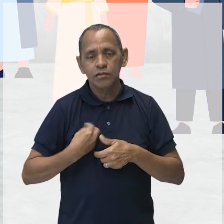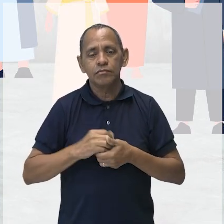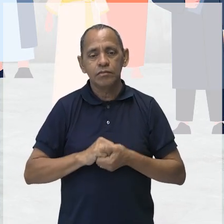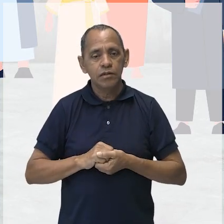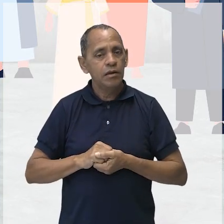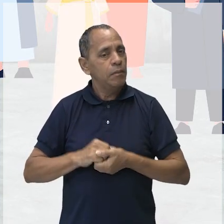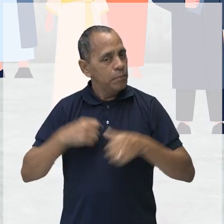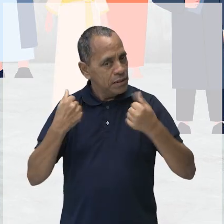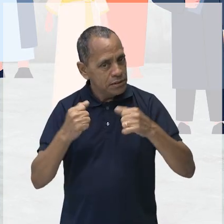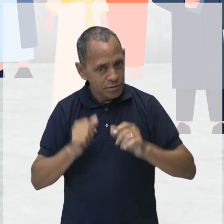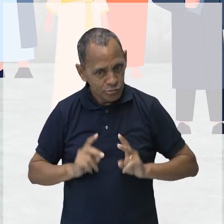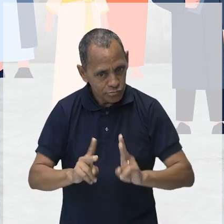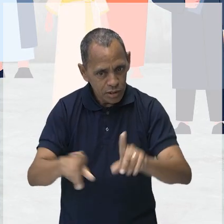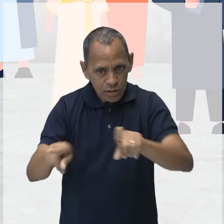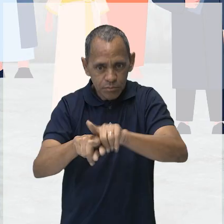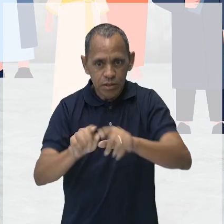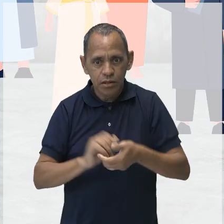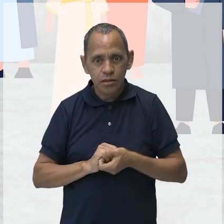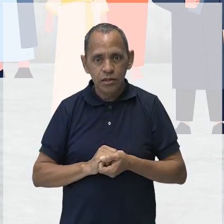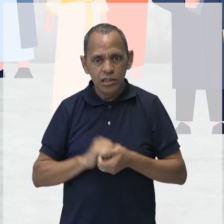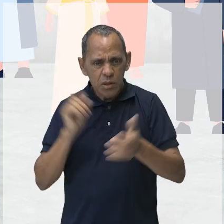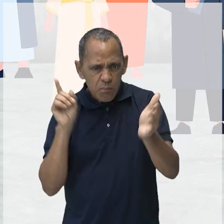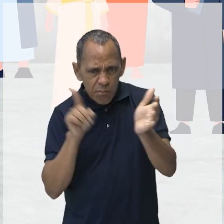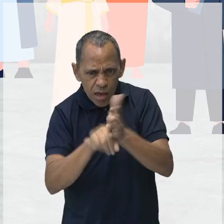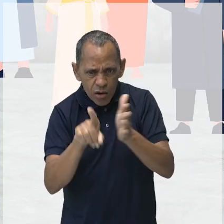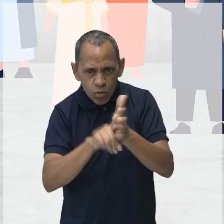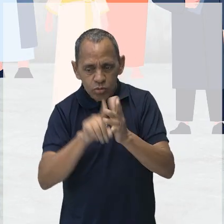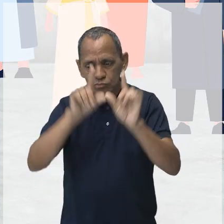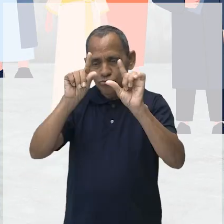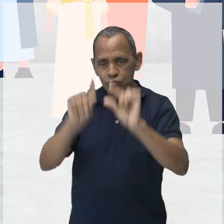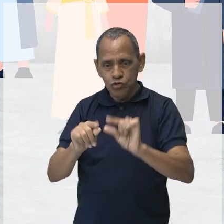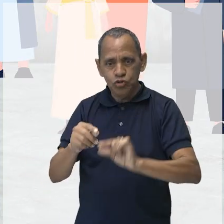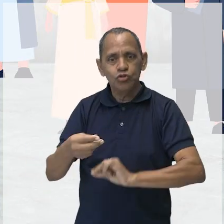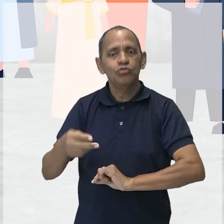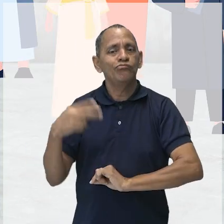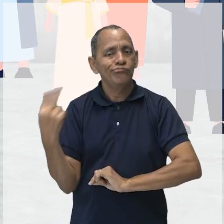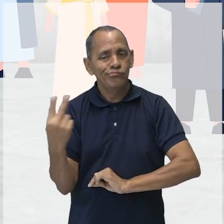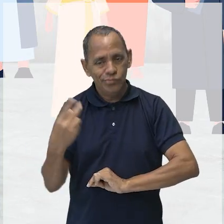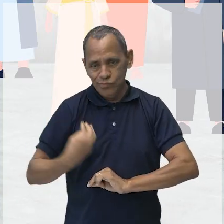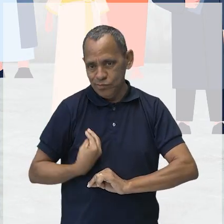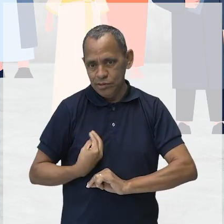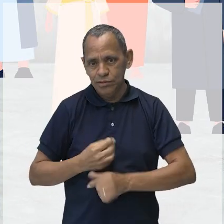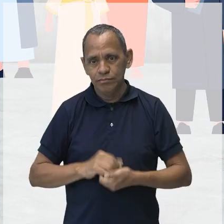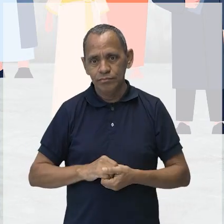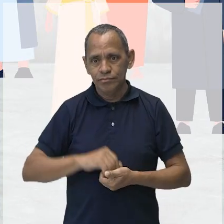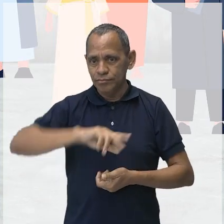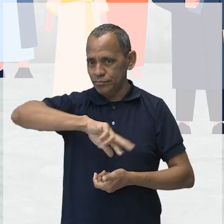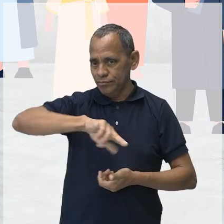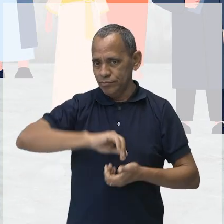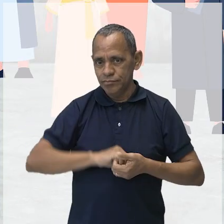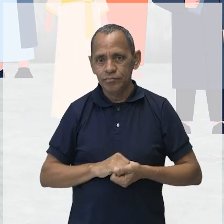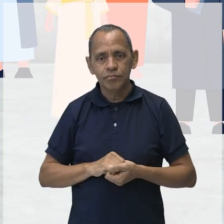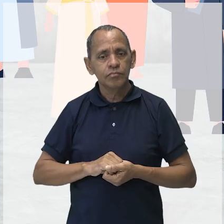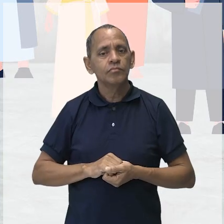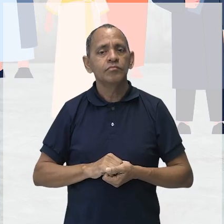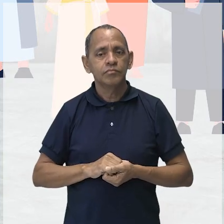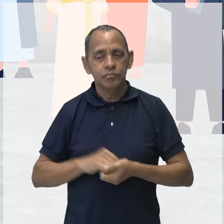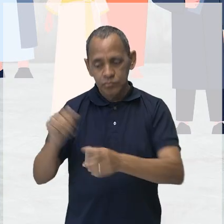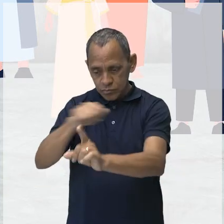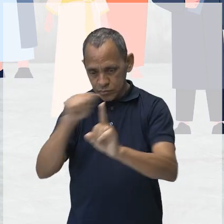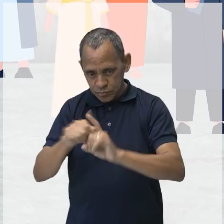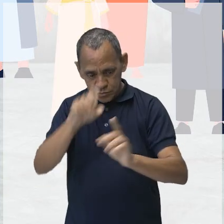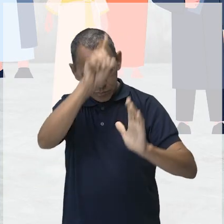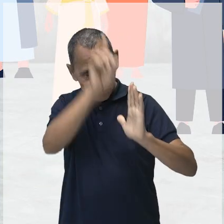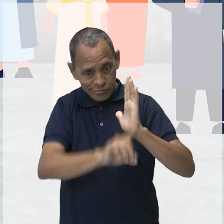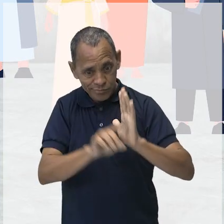inquestionável. Né? Não se questiona, não se diminui o valor da vida. Né? Em sociedades onde os direitos básicos das